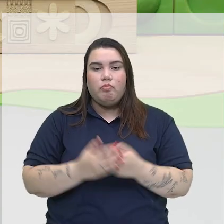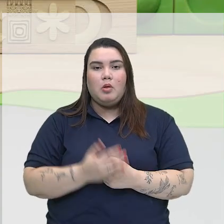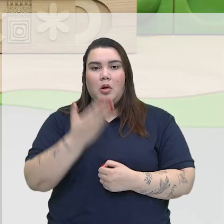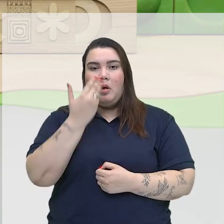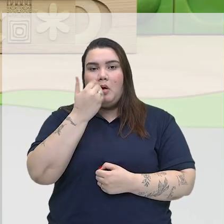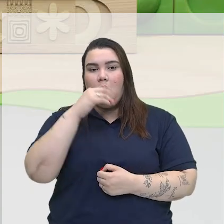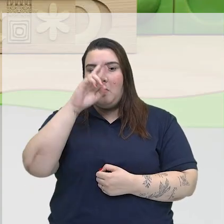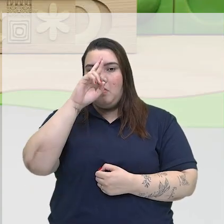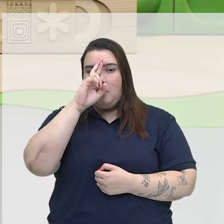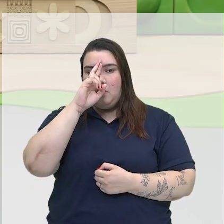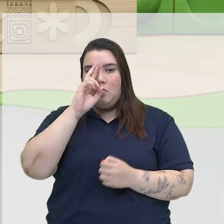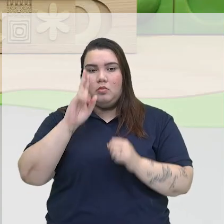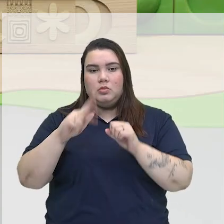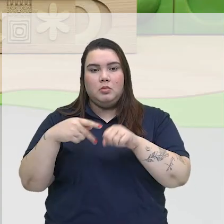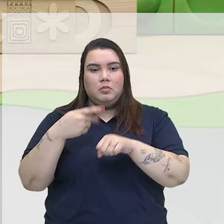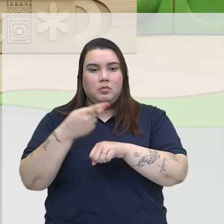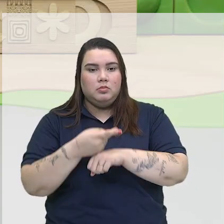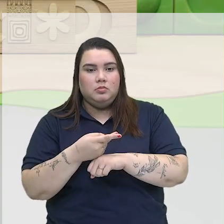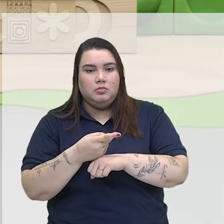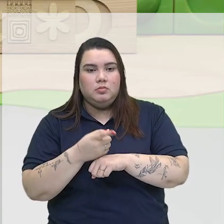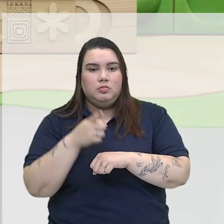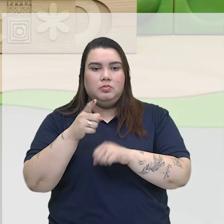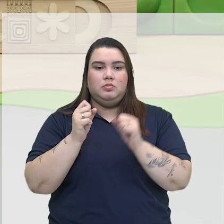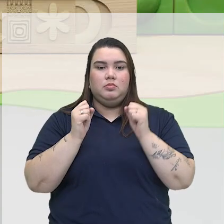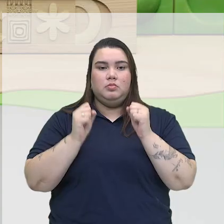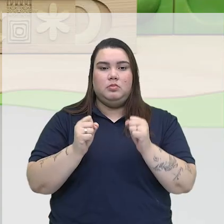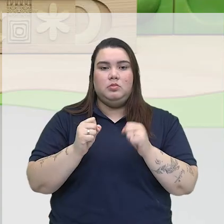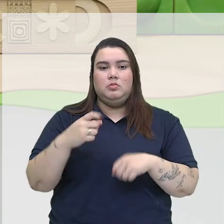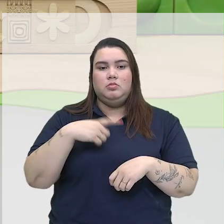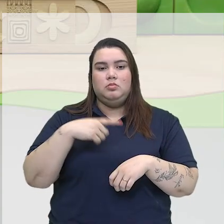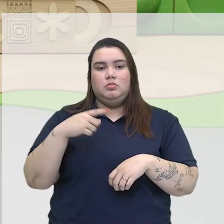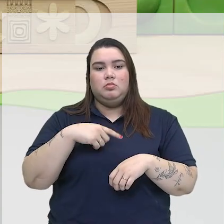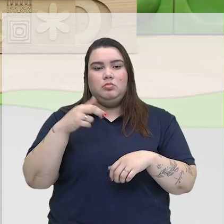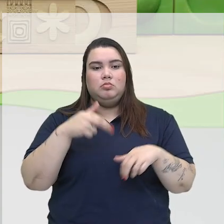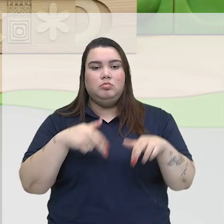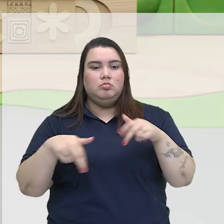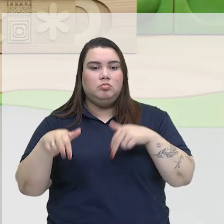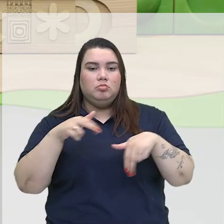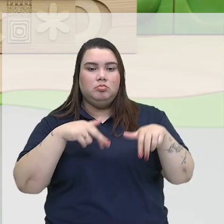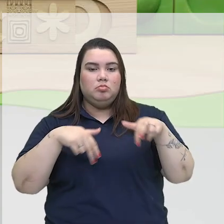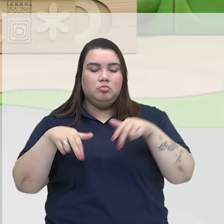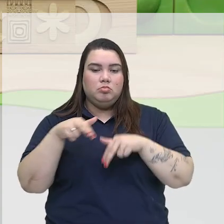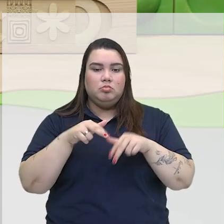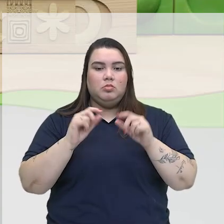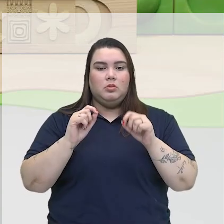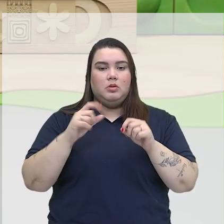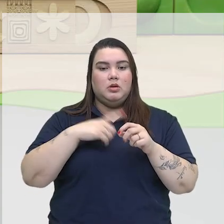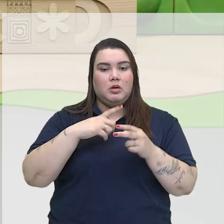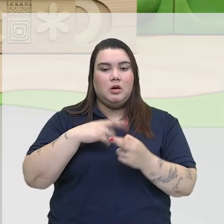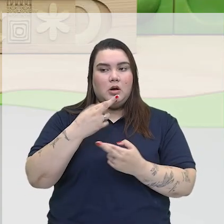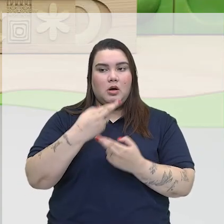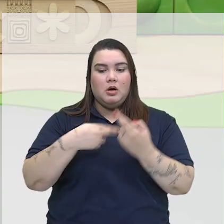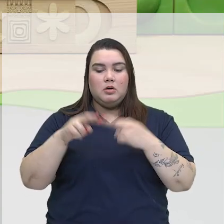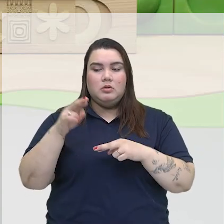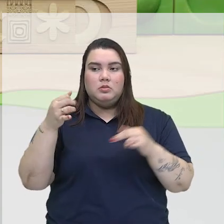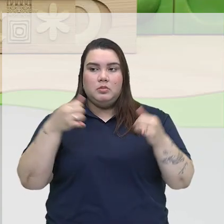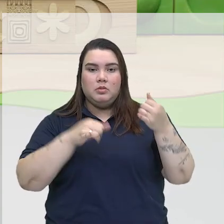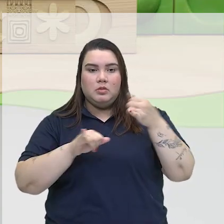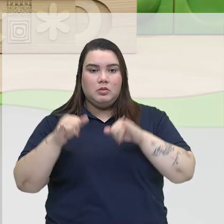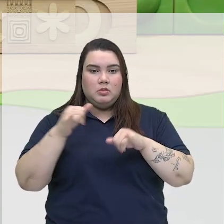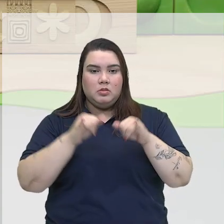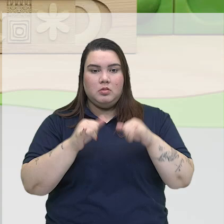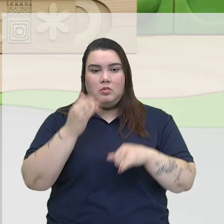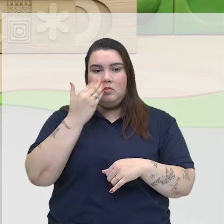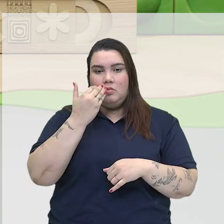o almoço, você pode estar ali fazendo o quê? Uma reação química também.